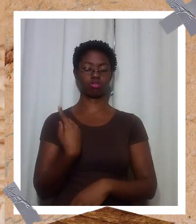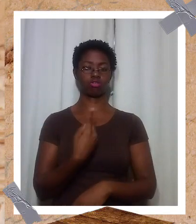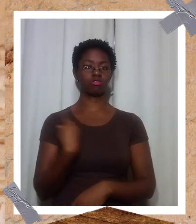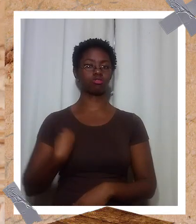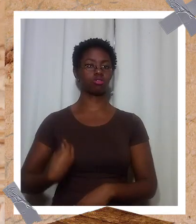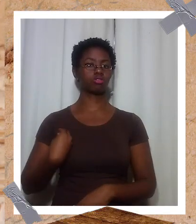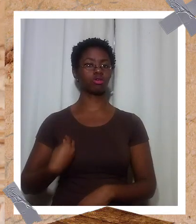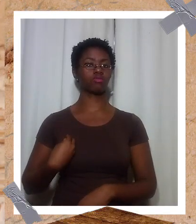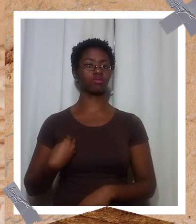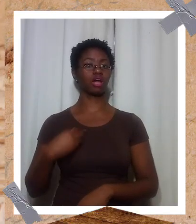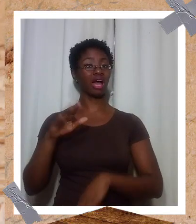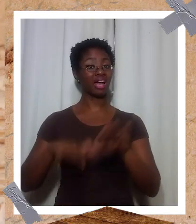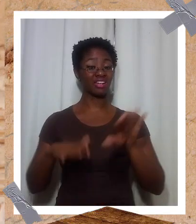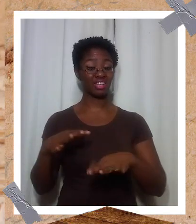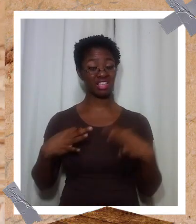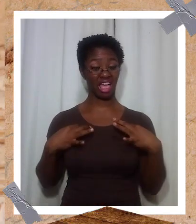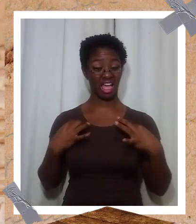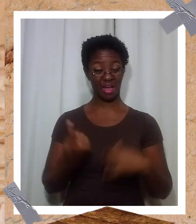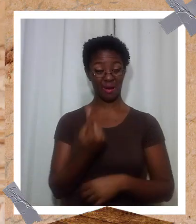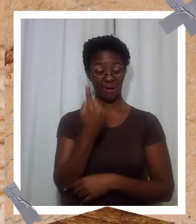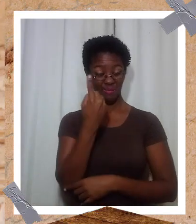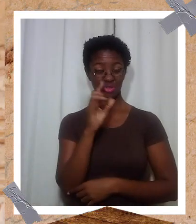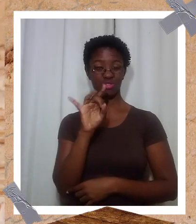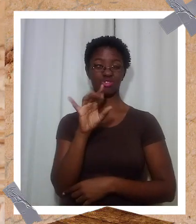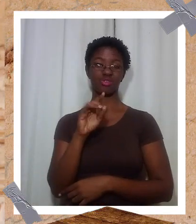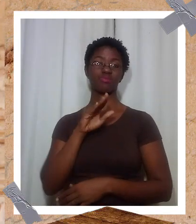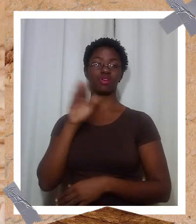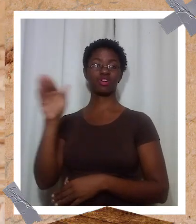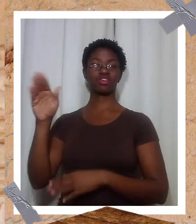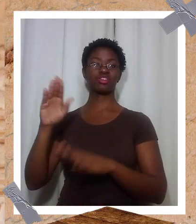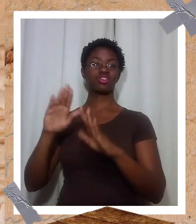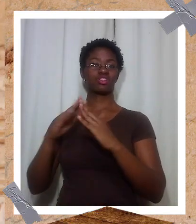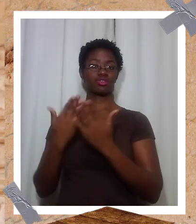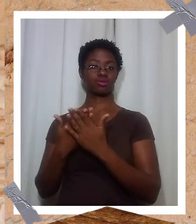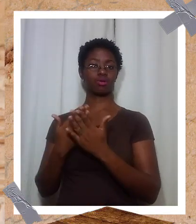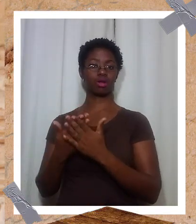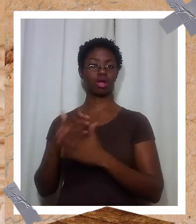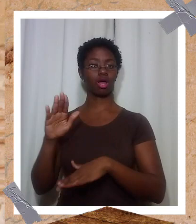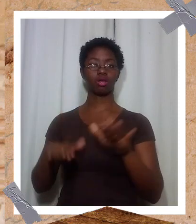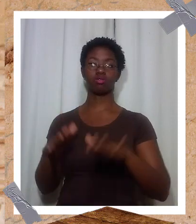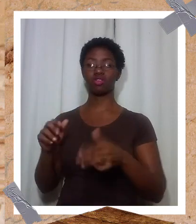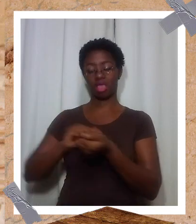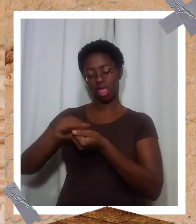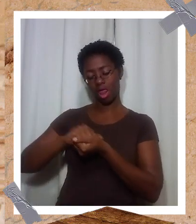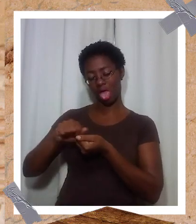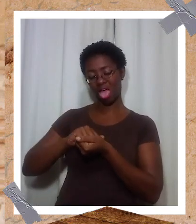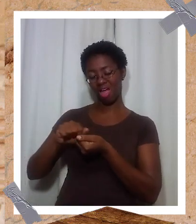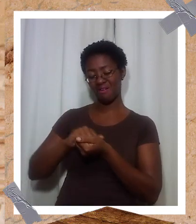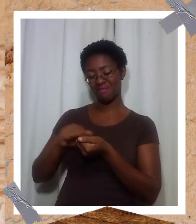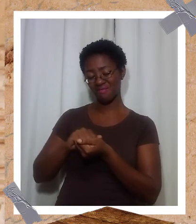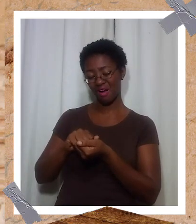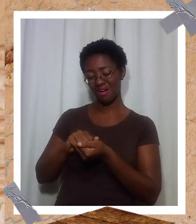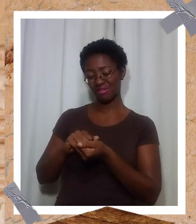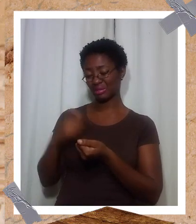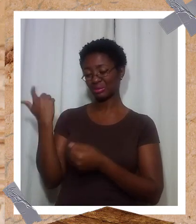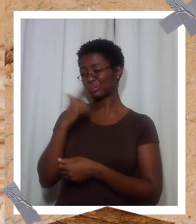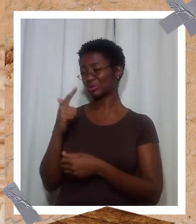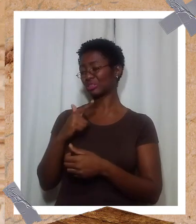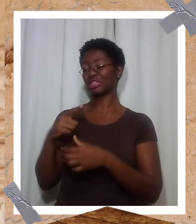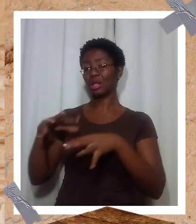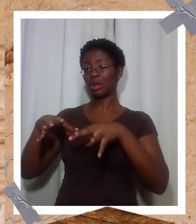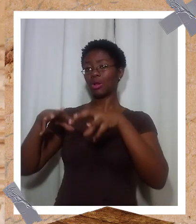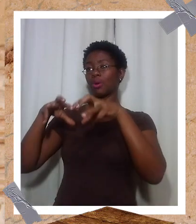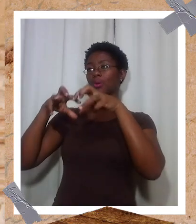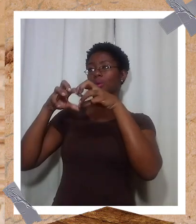tempo que tinha uma camisa só para ir para o colégio, então tinha dia que a camisa não estava seca, deu tempo de secar, porque minha irmã tinha que usar a mesma camisa. E as